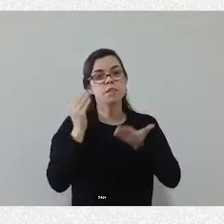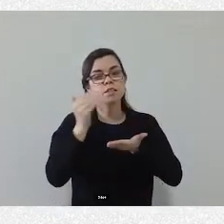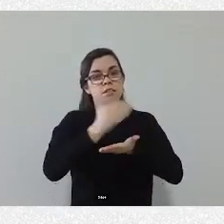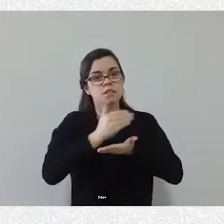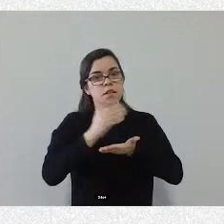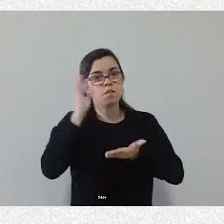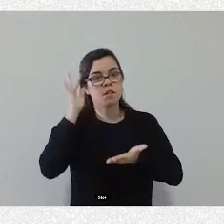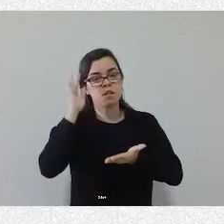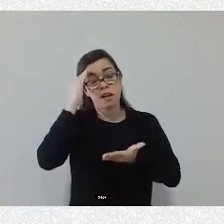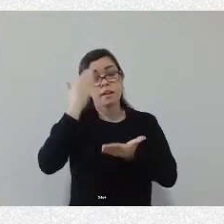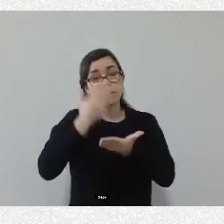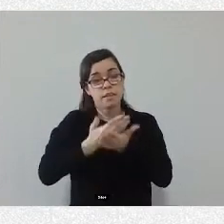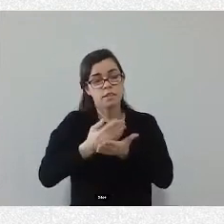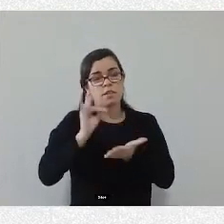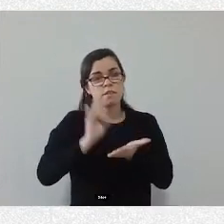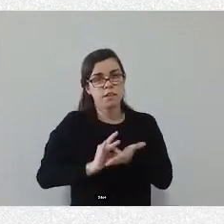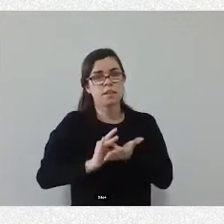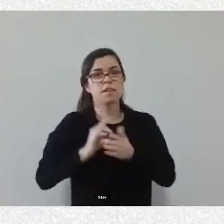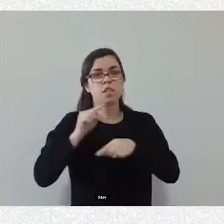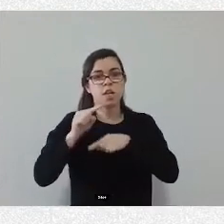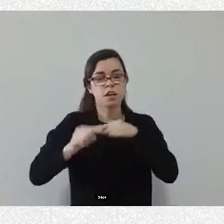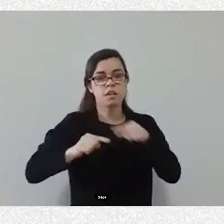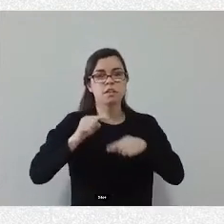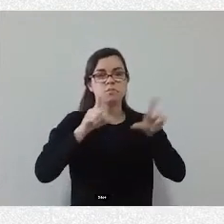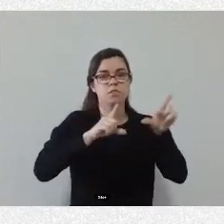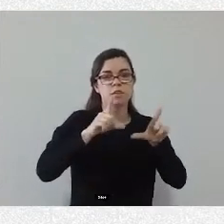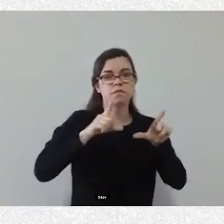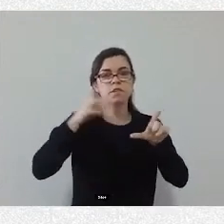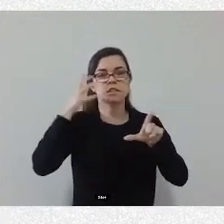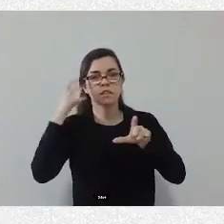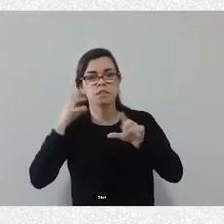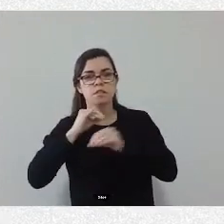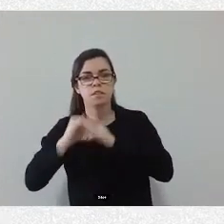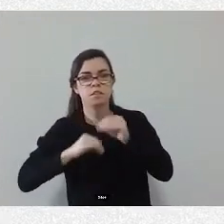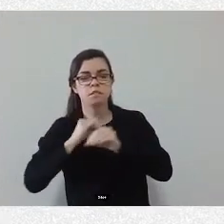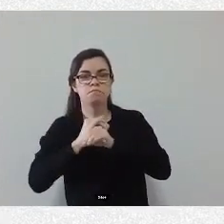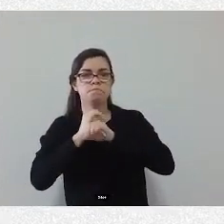possam sustentar aí políticas públicas relacionadas à vacinação.